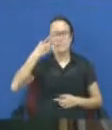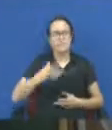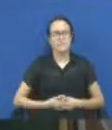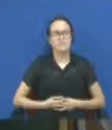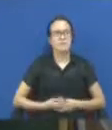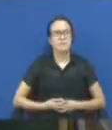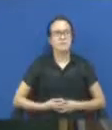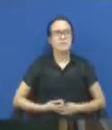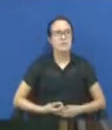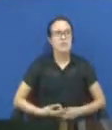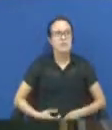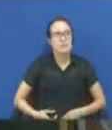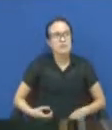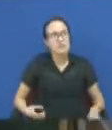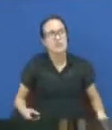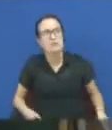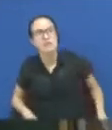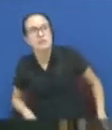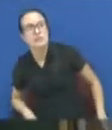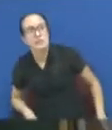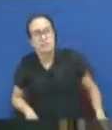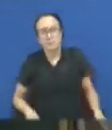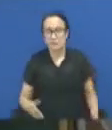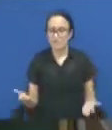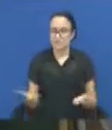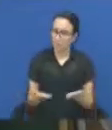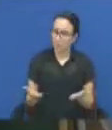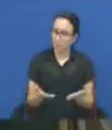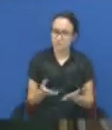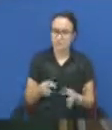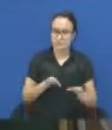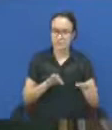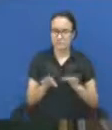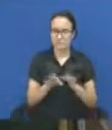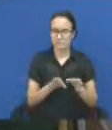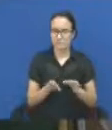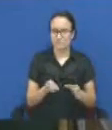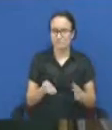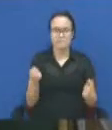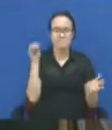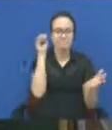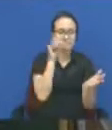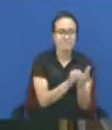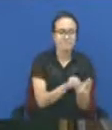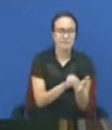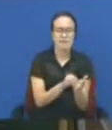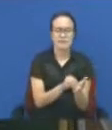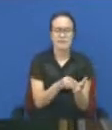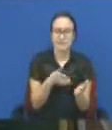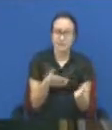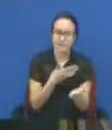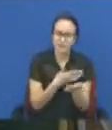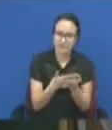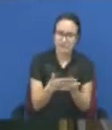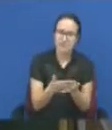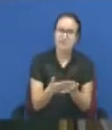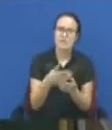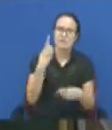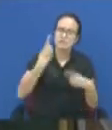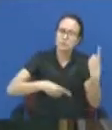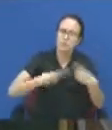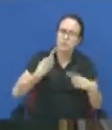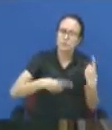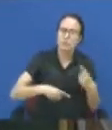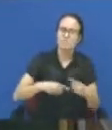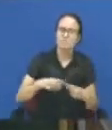dia... com este projeto, a gente criar um marco na cidade para, a partir desse marco, começarmos a discutir essa questão com